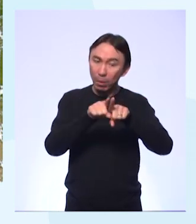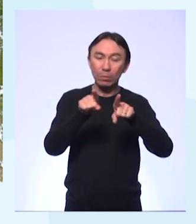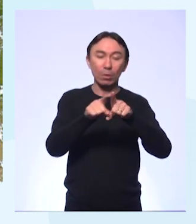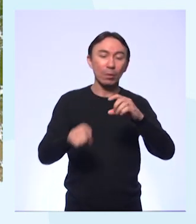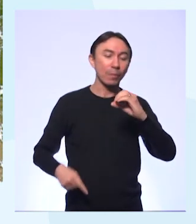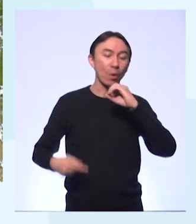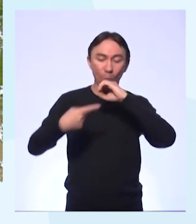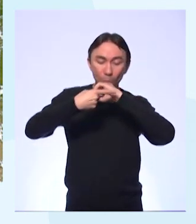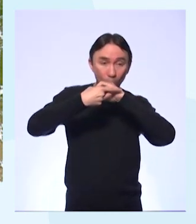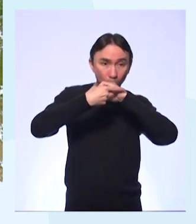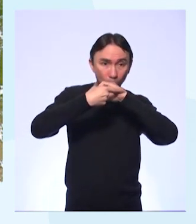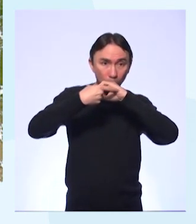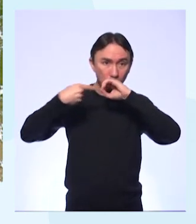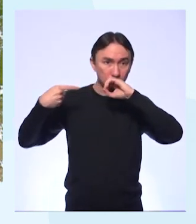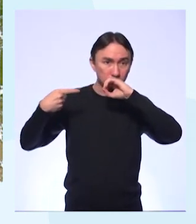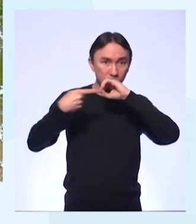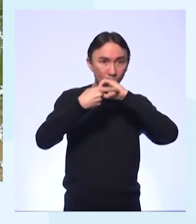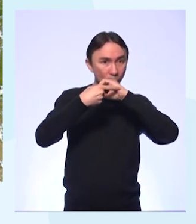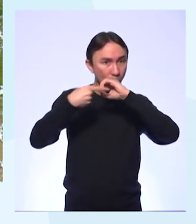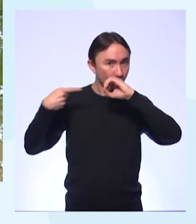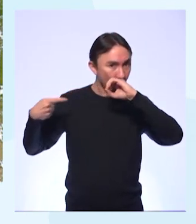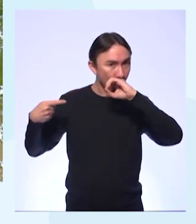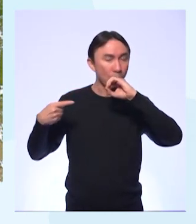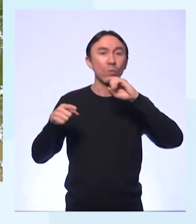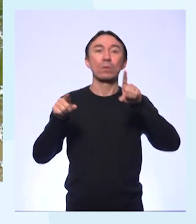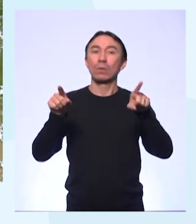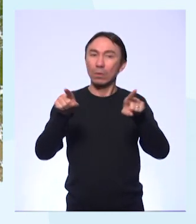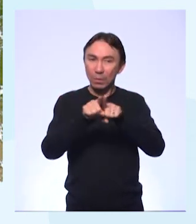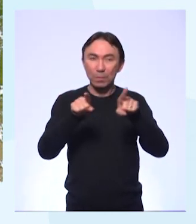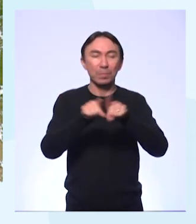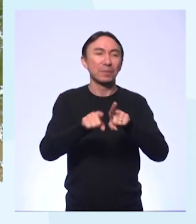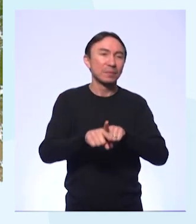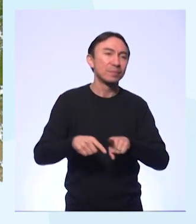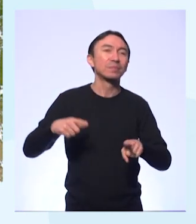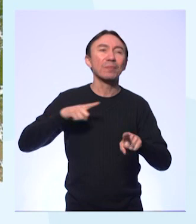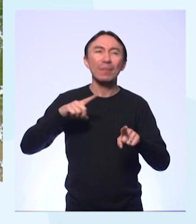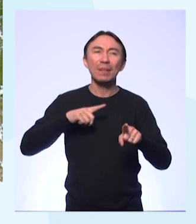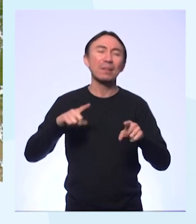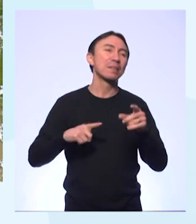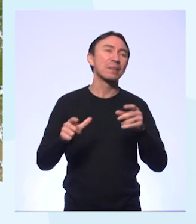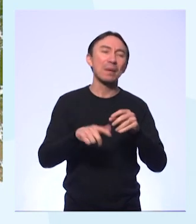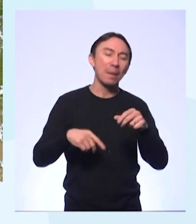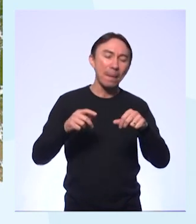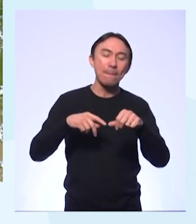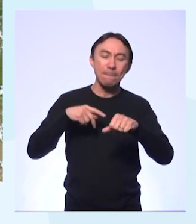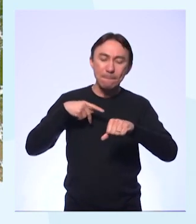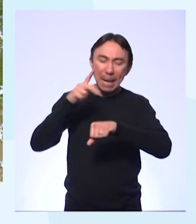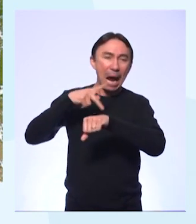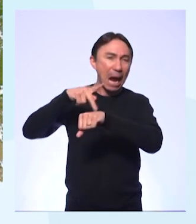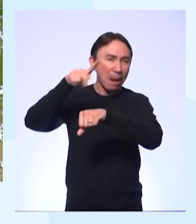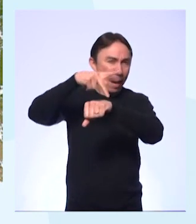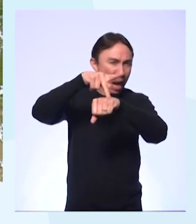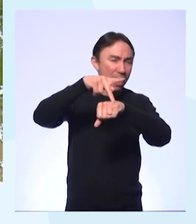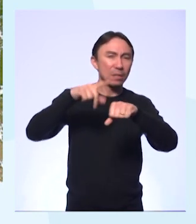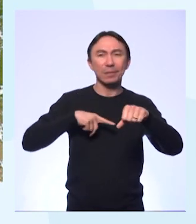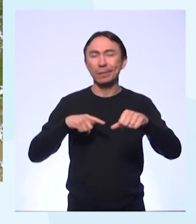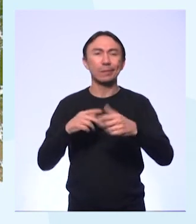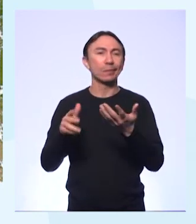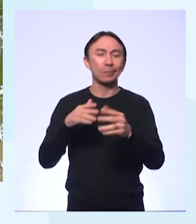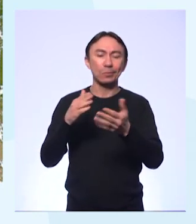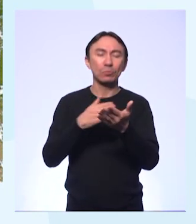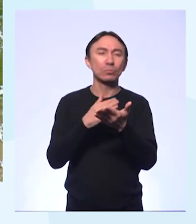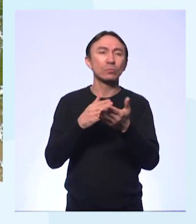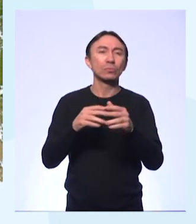observar aí, mas depois vai ter outro mapa que vocês vão observar. Né? Tem estados limítrofes, né? Os países como o Quênia, que vai ter também no